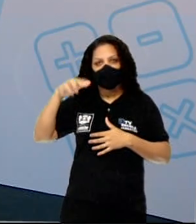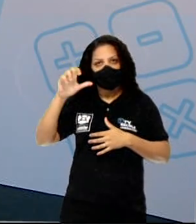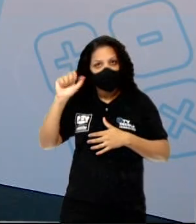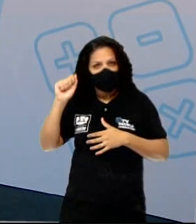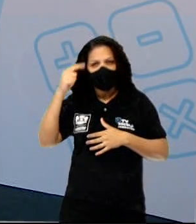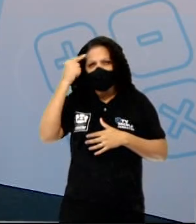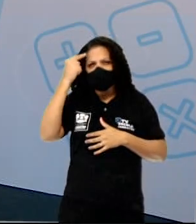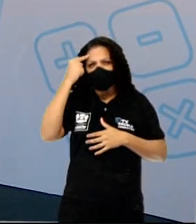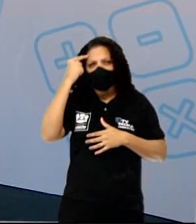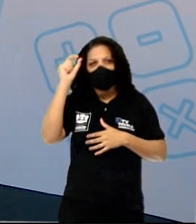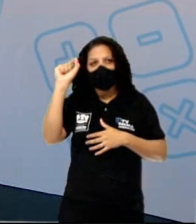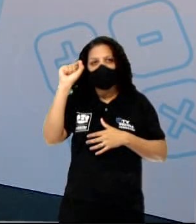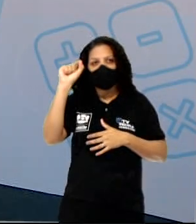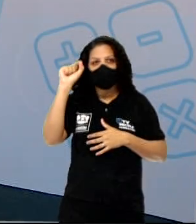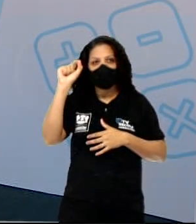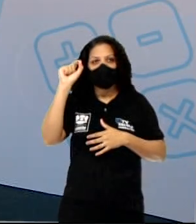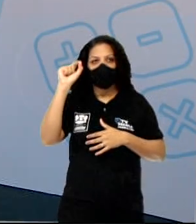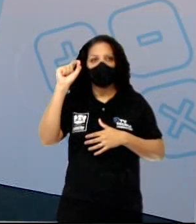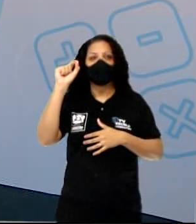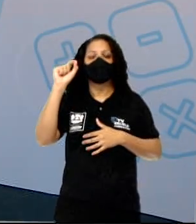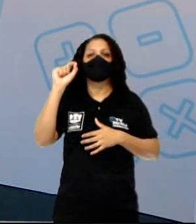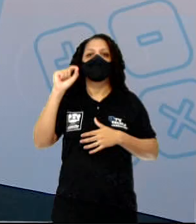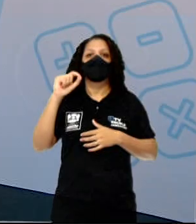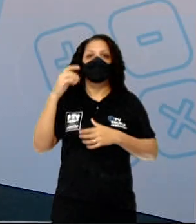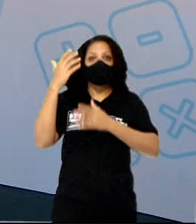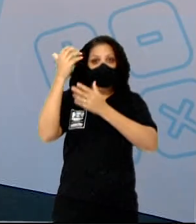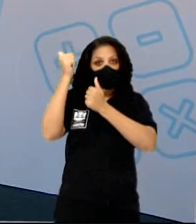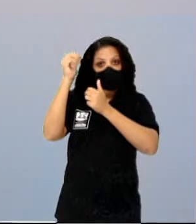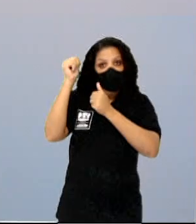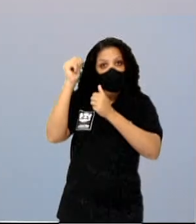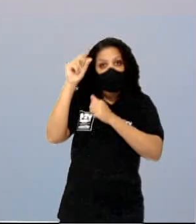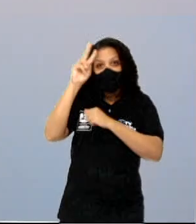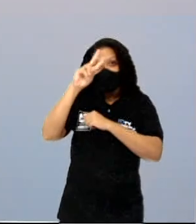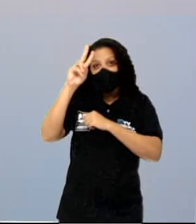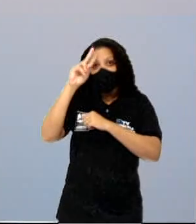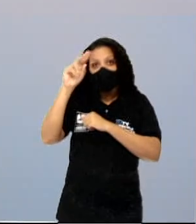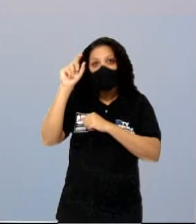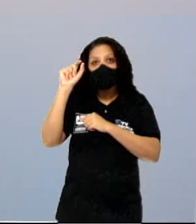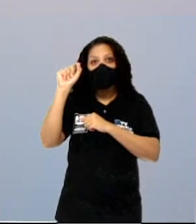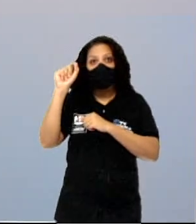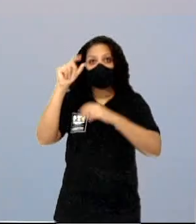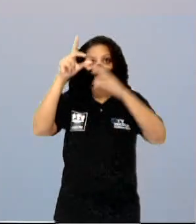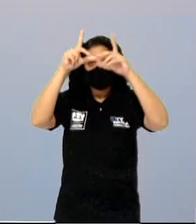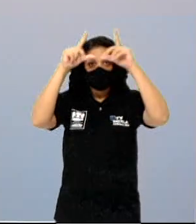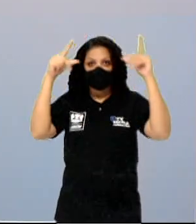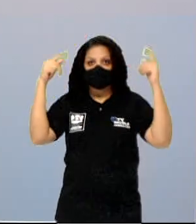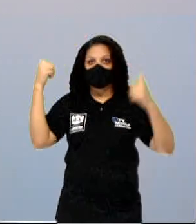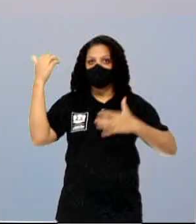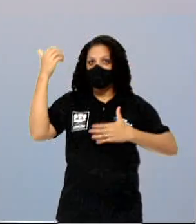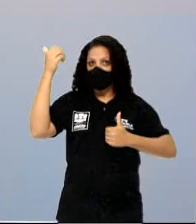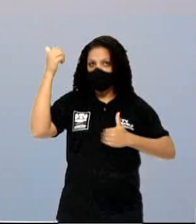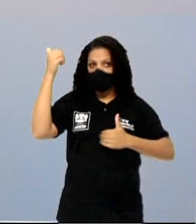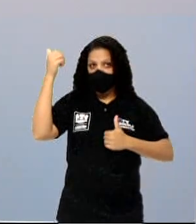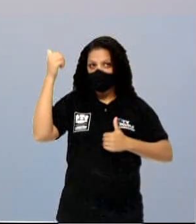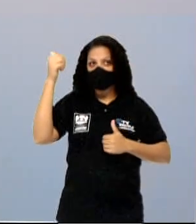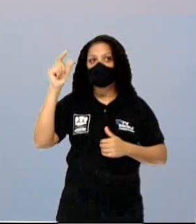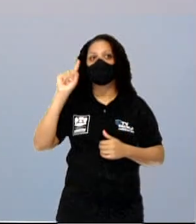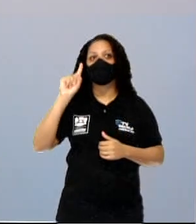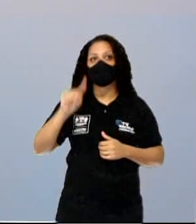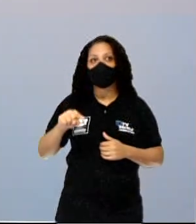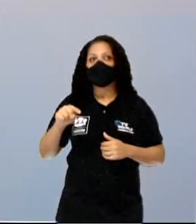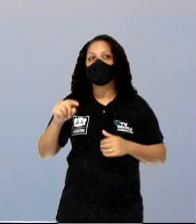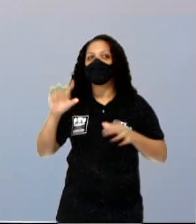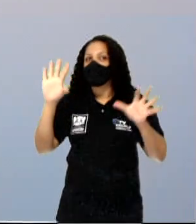política mexicana, naquele mesmo momento sobe ao poder o Cárdenas, que tinha a mesma configuração, mais ou menos a mesma configuração política. E